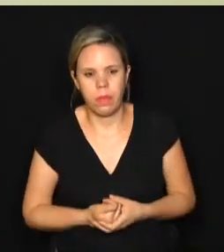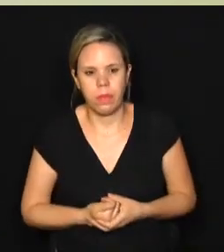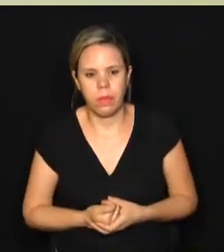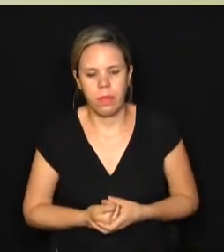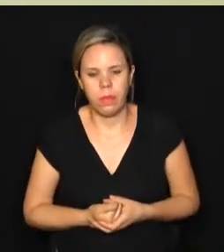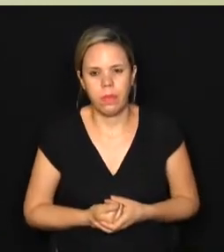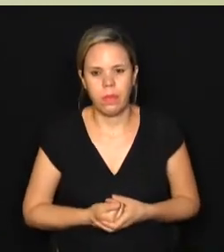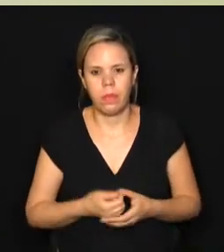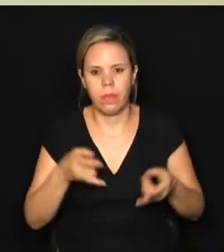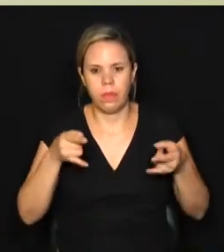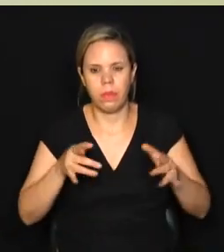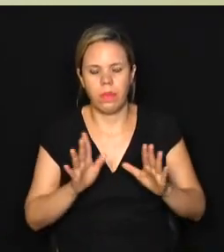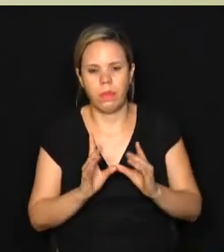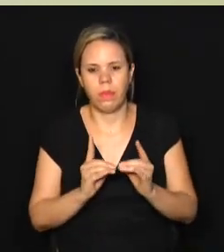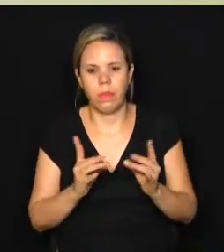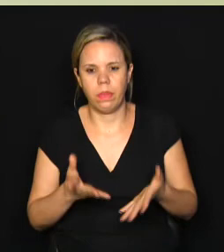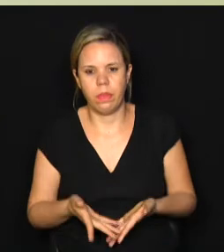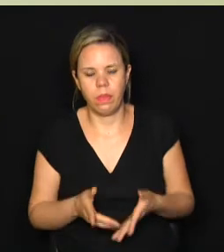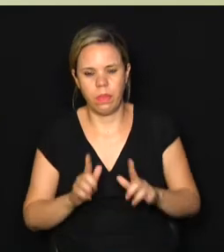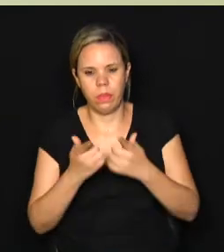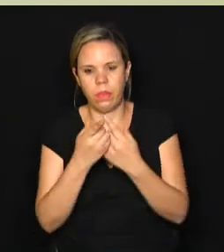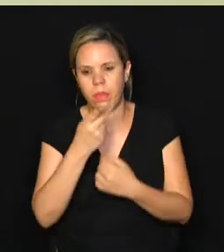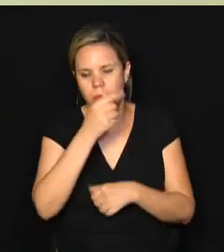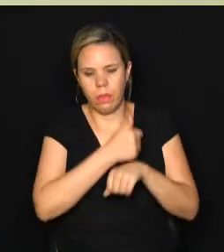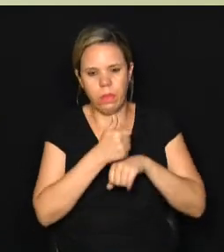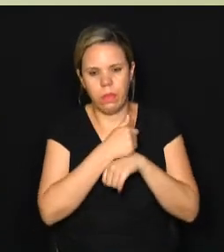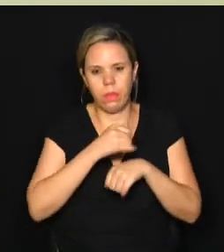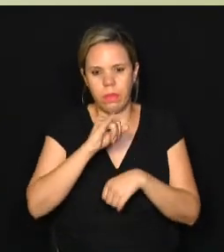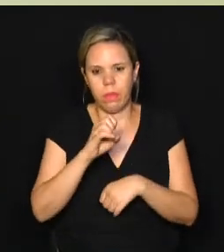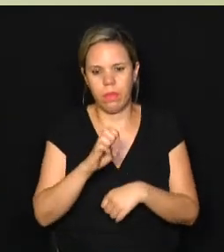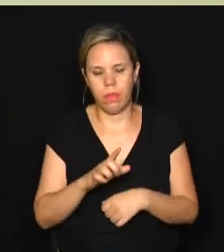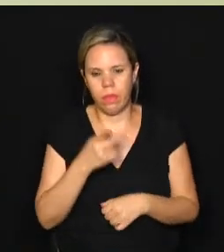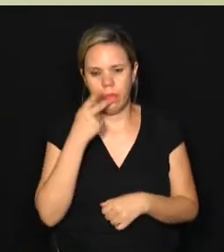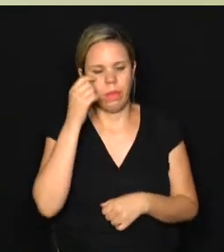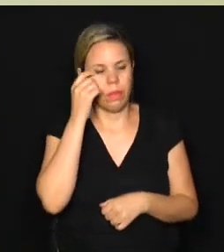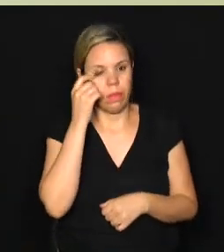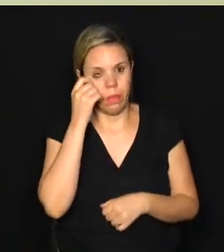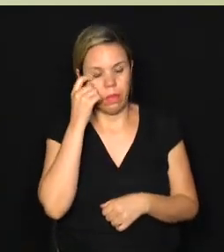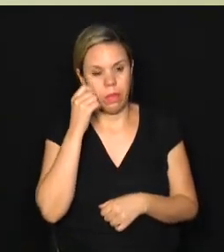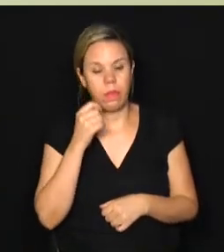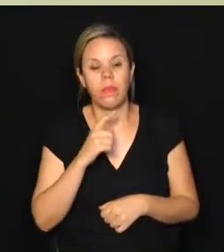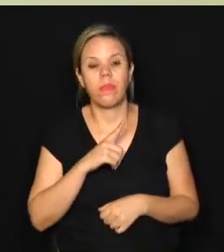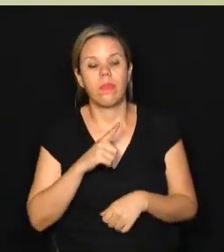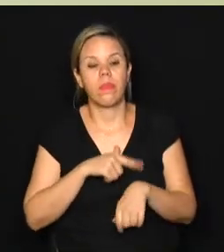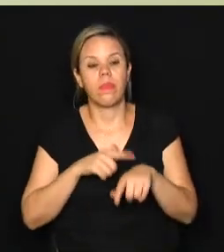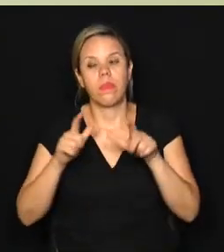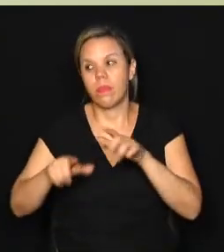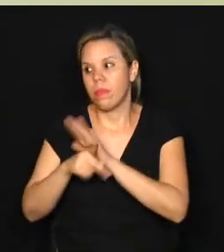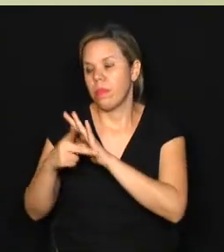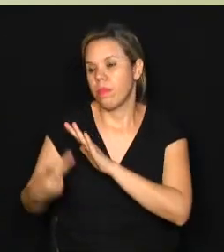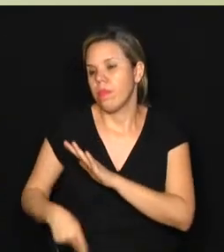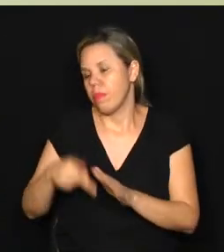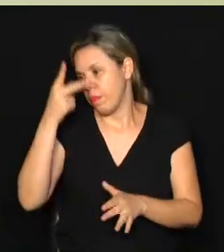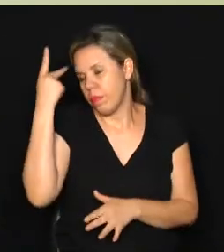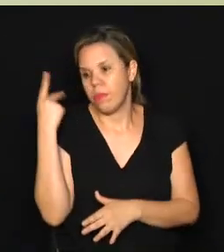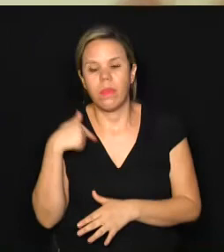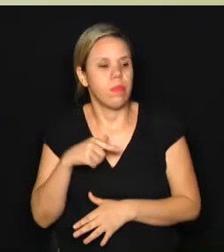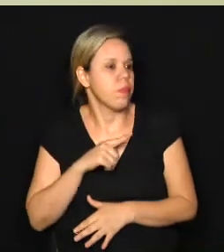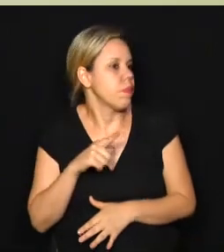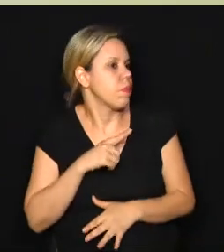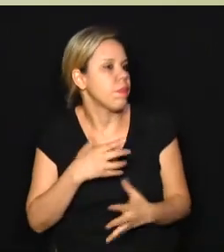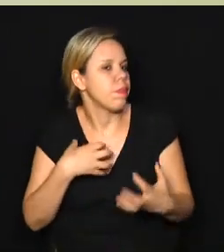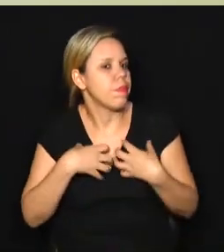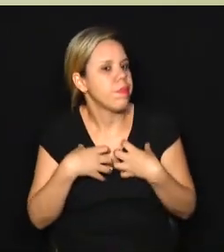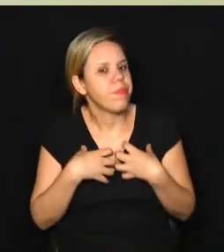seus caixões. Tem um geógrafo que fala sobre isso, que é o Josué de Castro. Então, essa questão de ter um território, porque as pessoas elas têm um sentimento